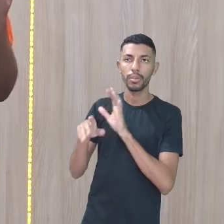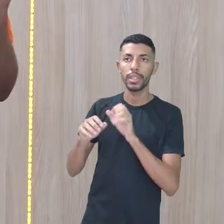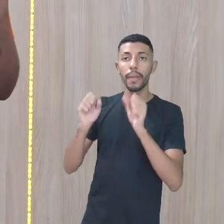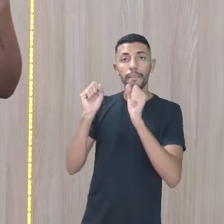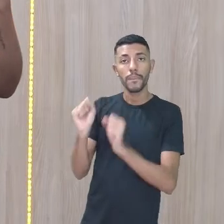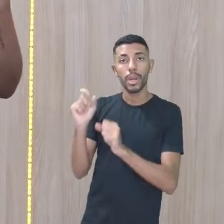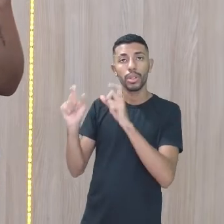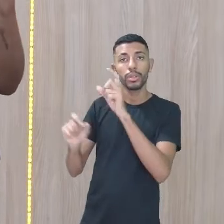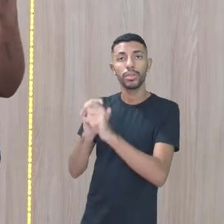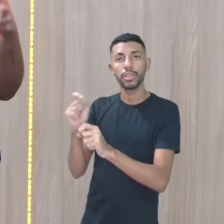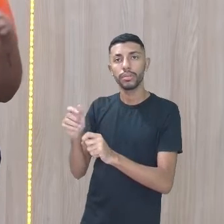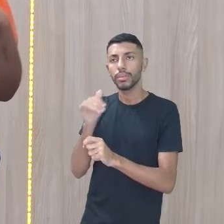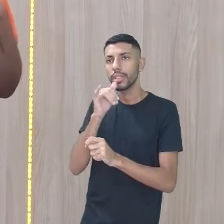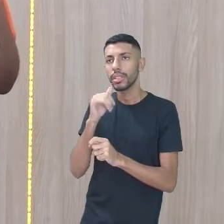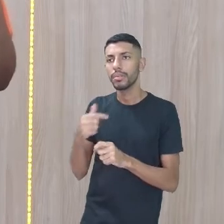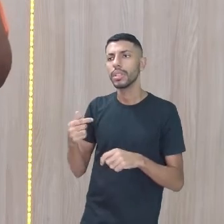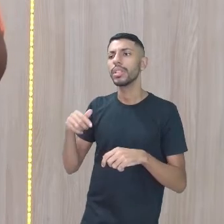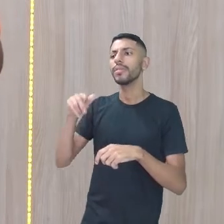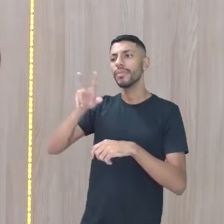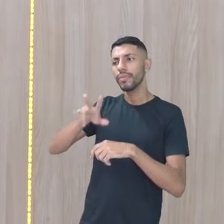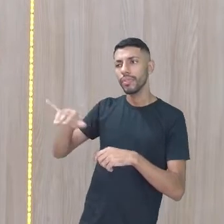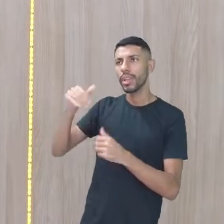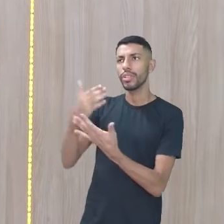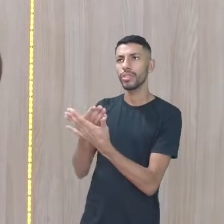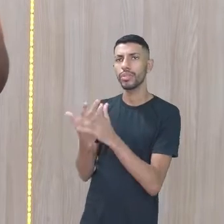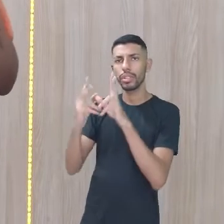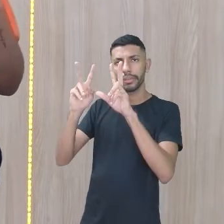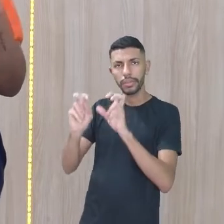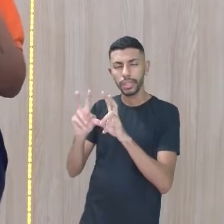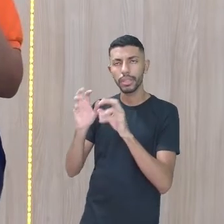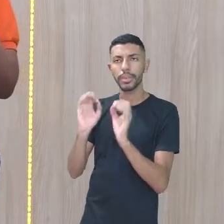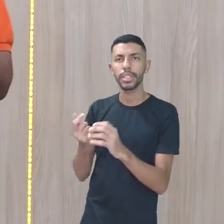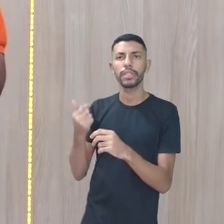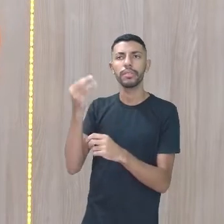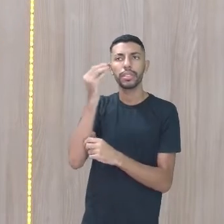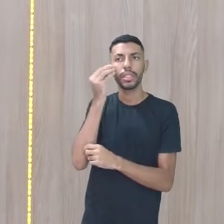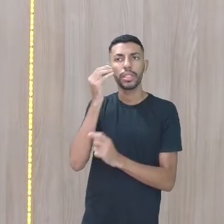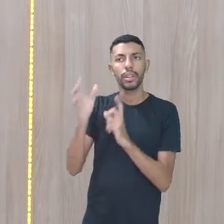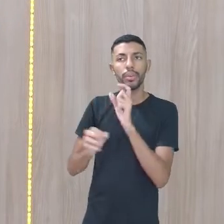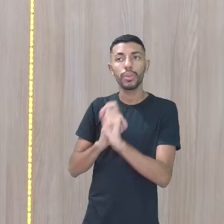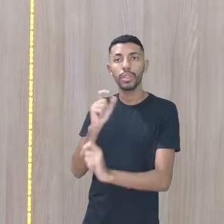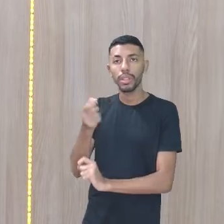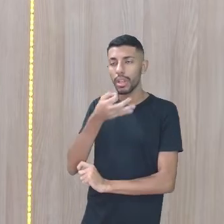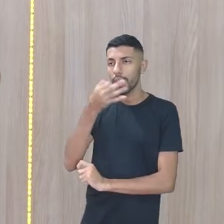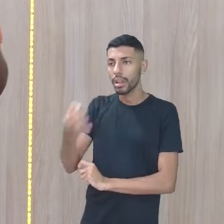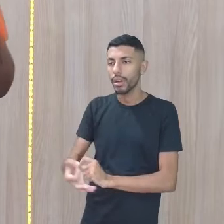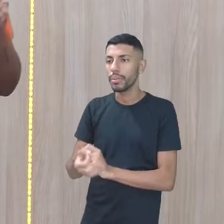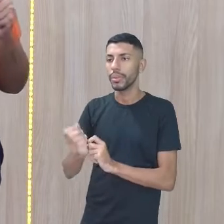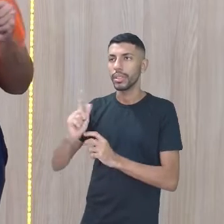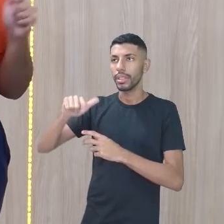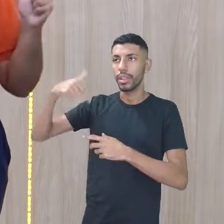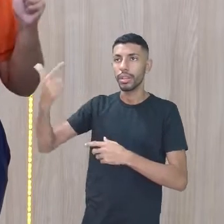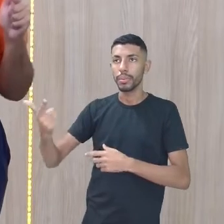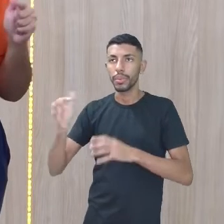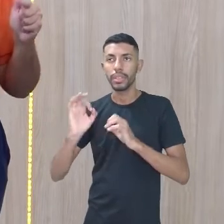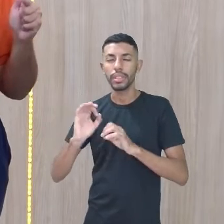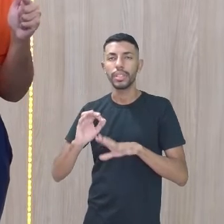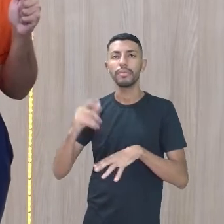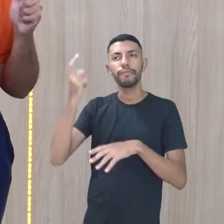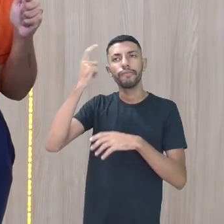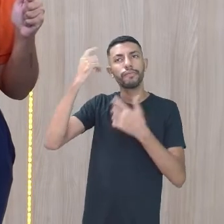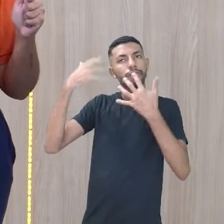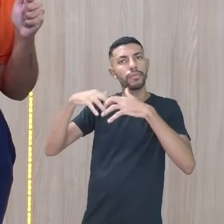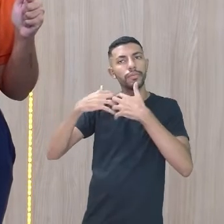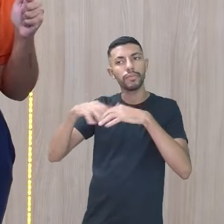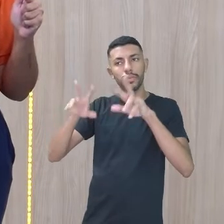ele pode dizer que vai estudar sobre o assunto, ele pode buscar uma argumentação posterior, ou seja, pensar